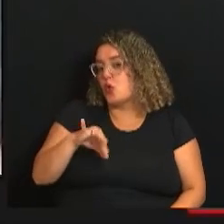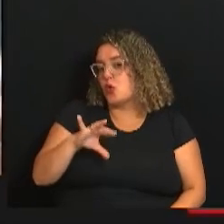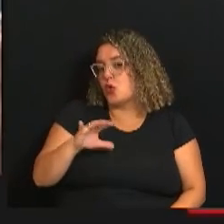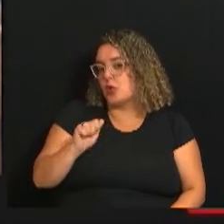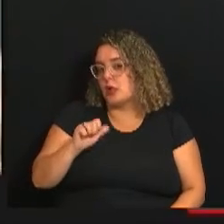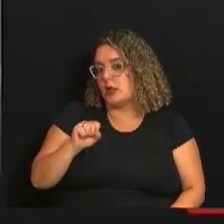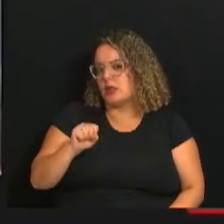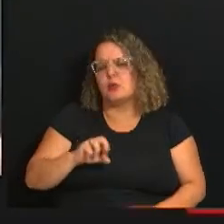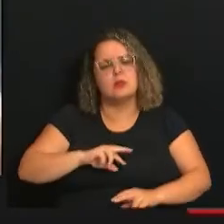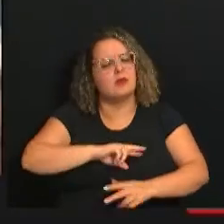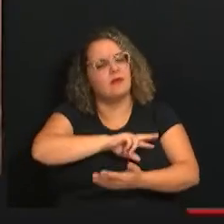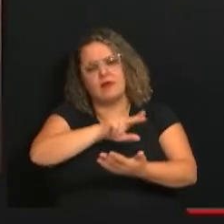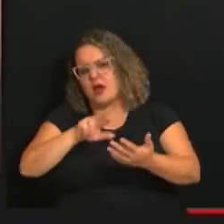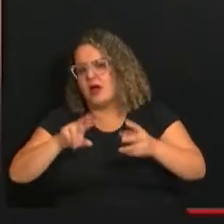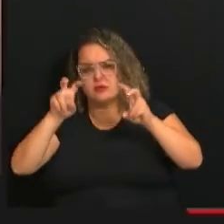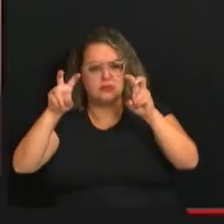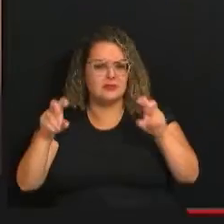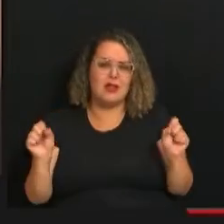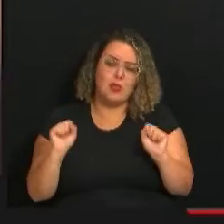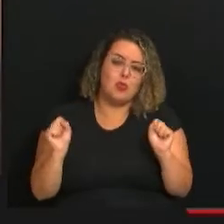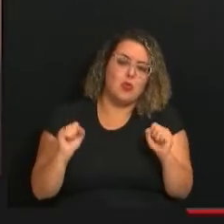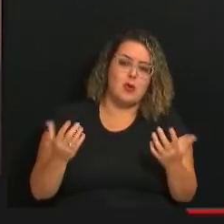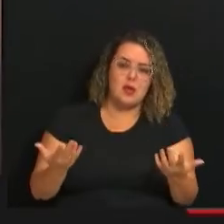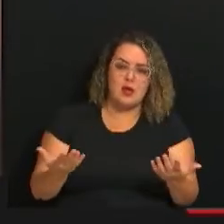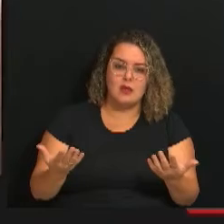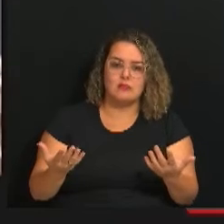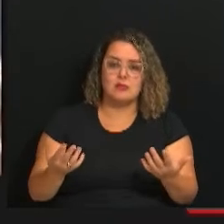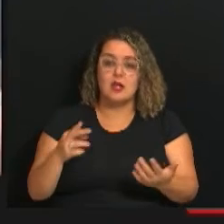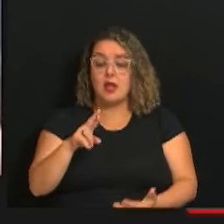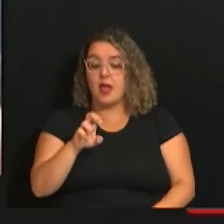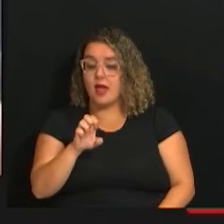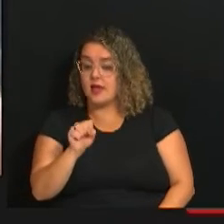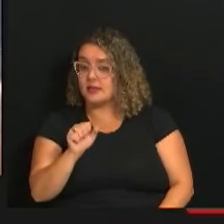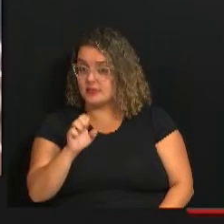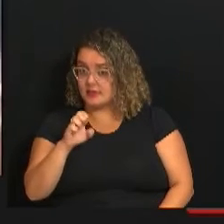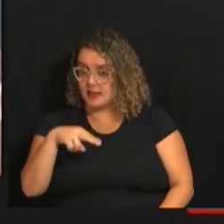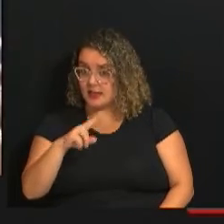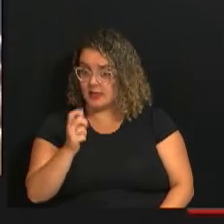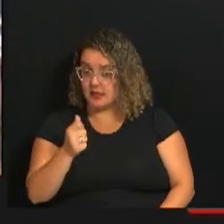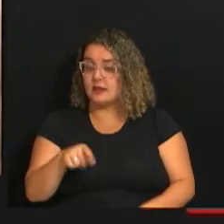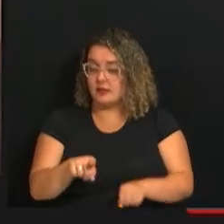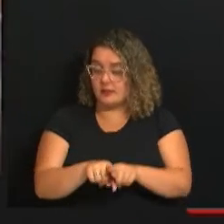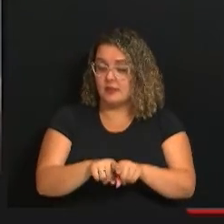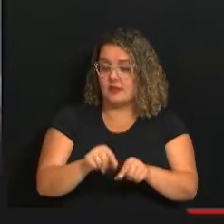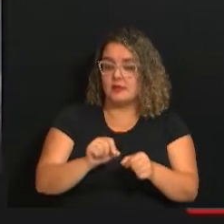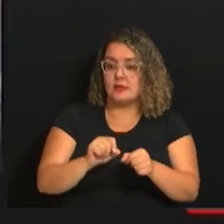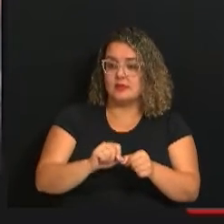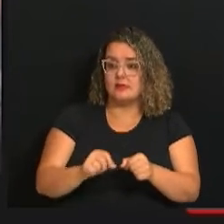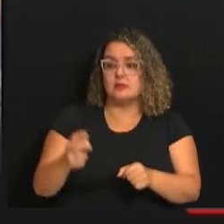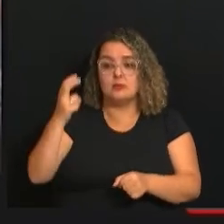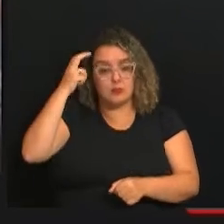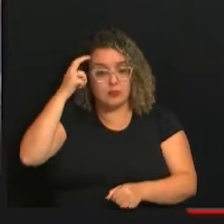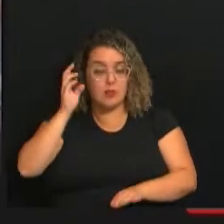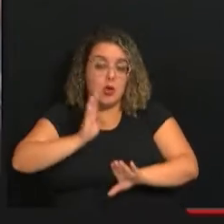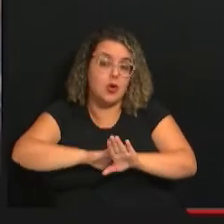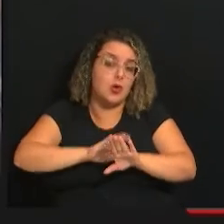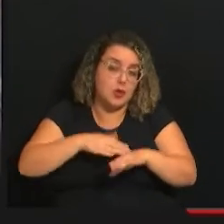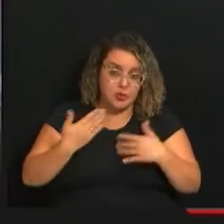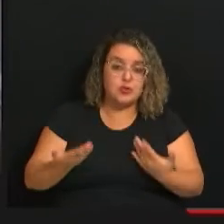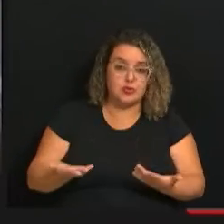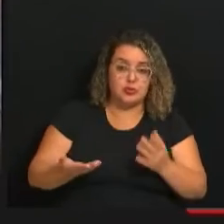pessoas, fatos, cotidiano, é uma forma de se expor também. Havia algum conflito entre a